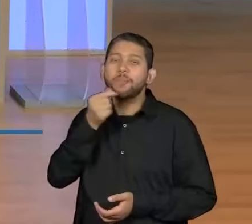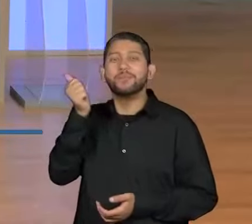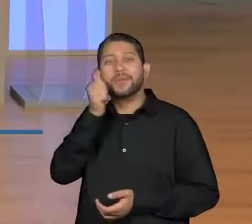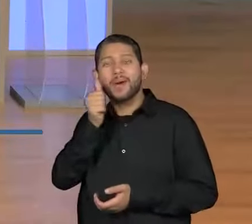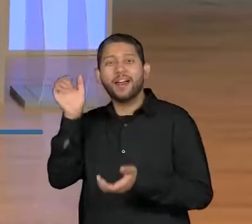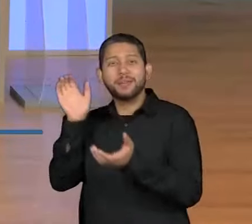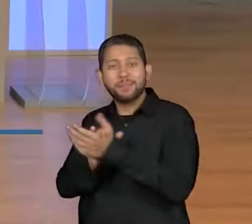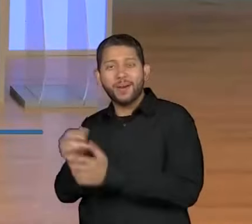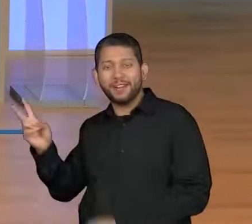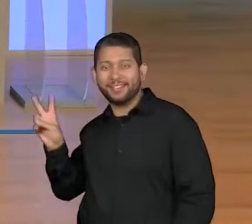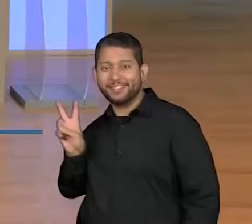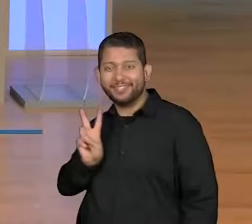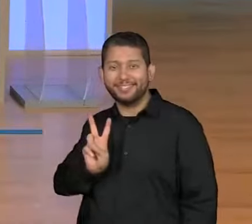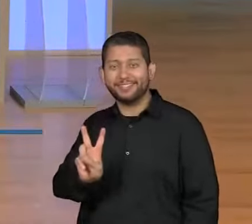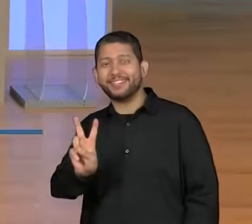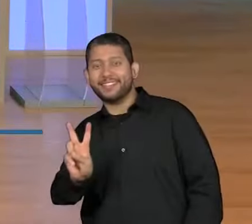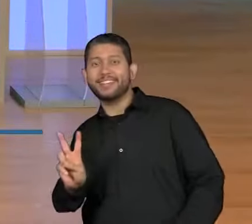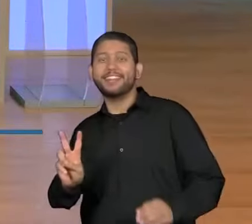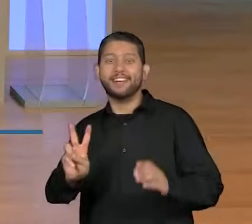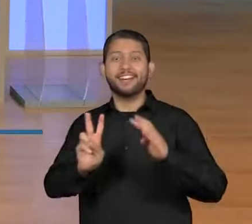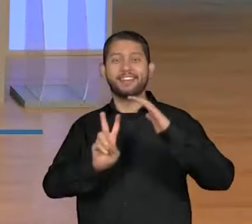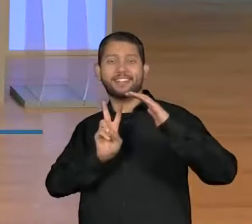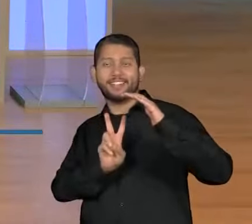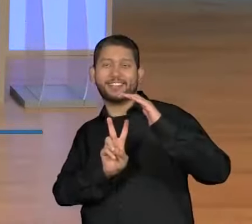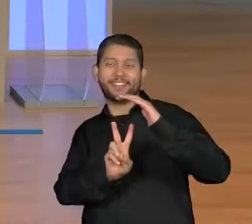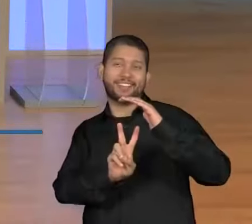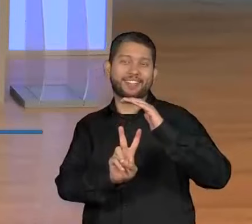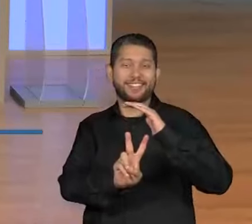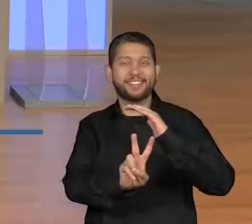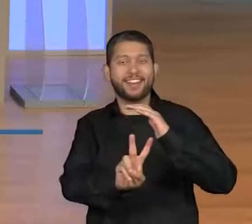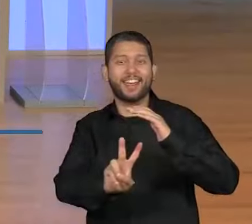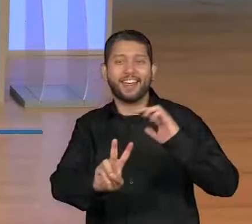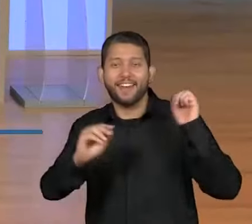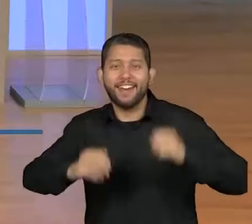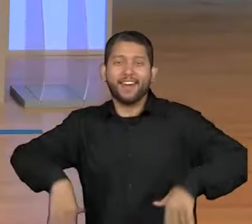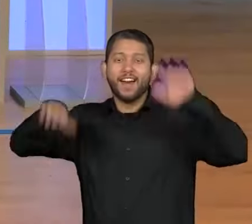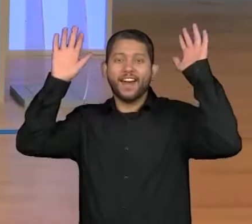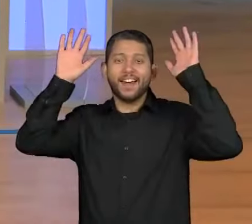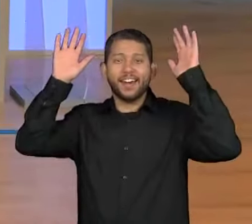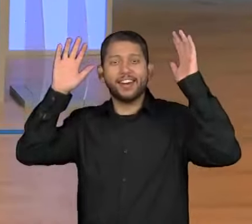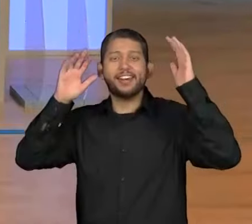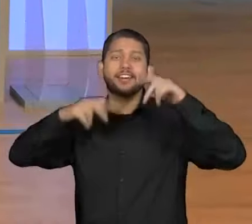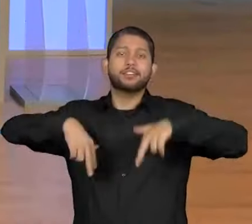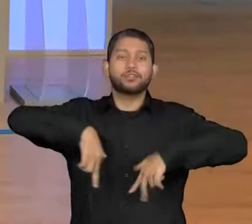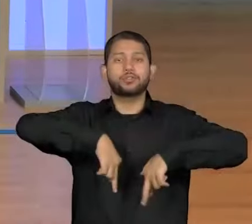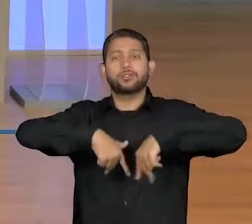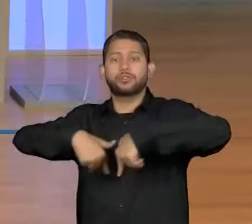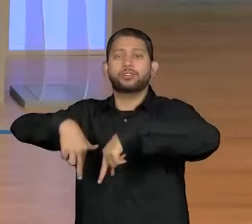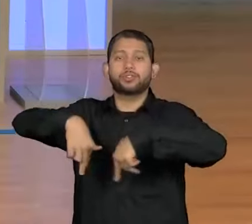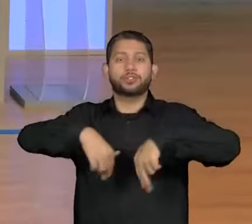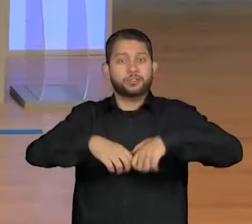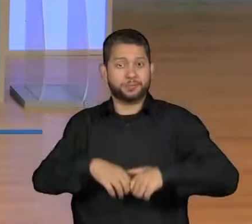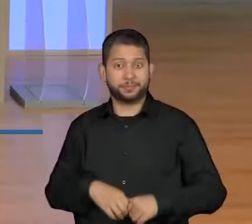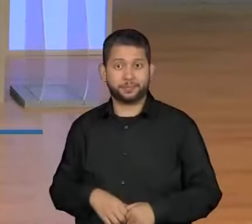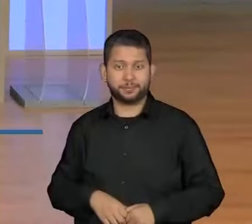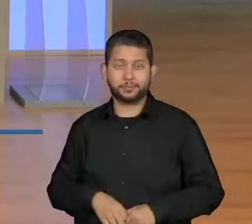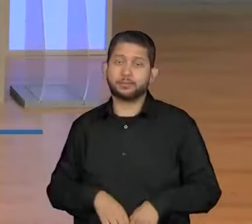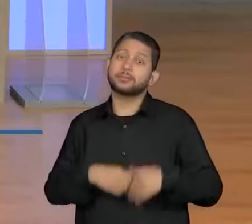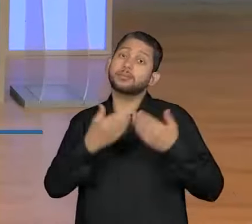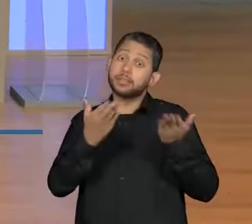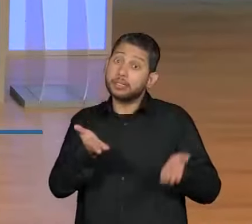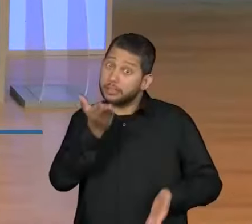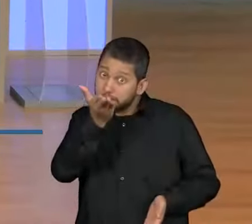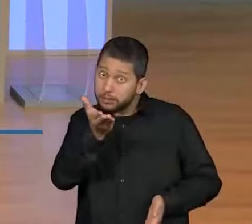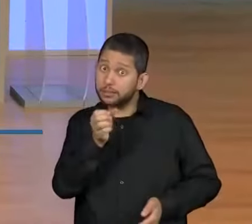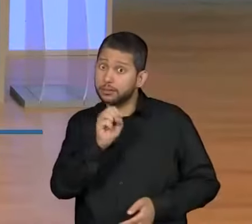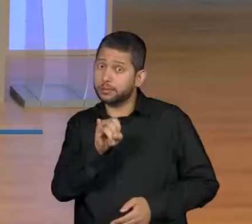São as festas culturais aí daquele local. Já um estudante que morar aqui na cidade de São